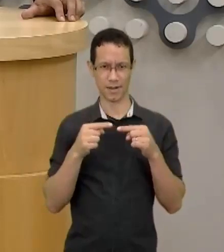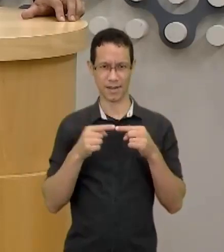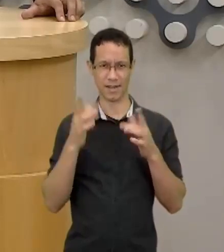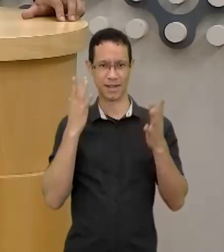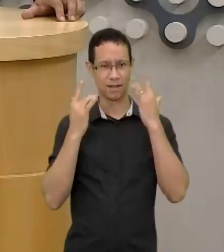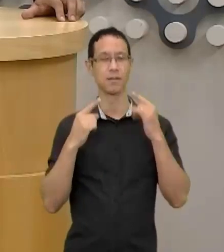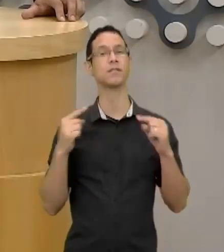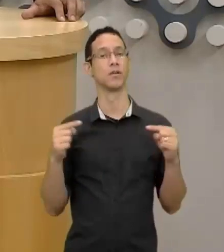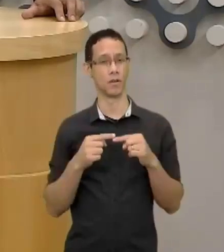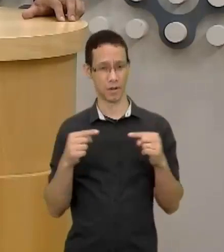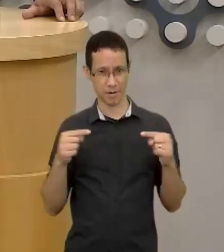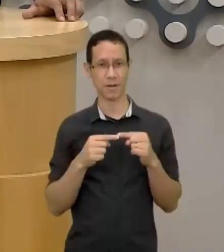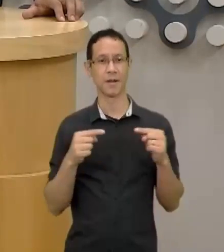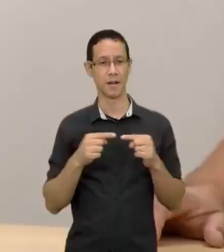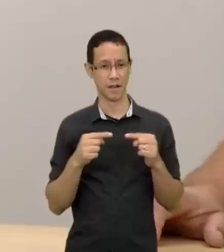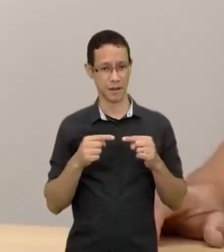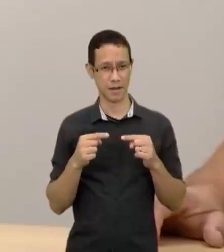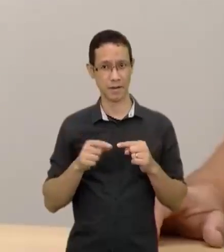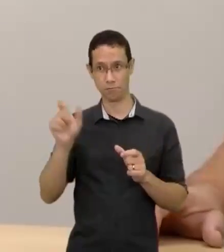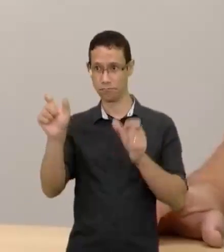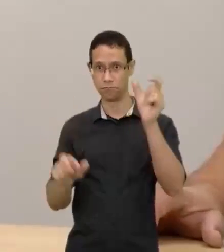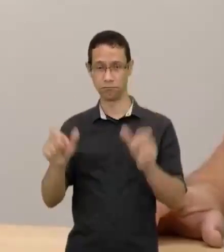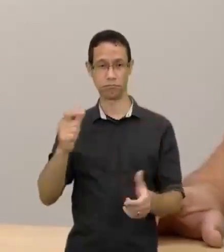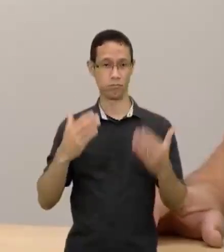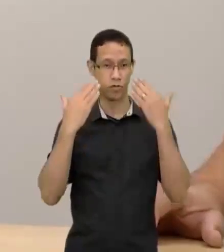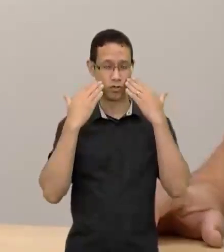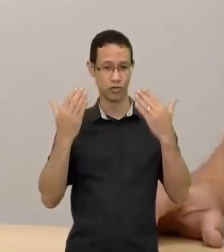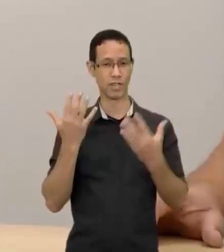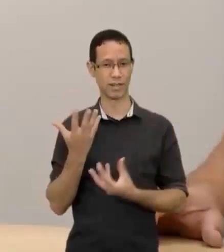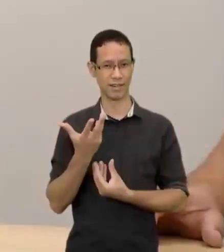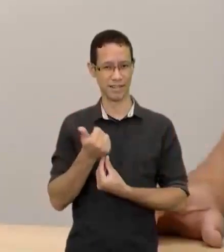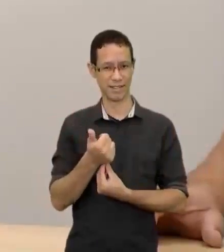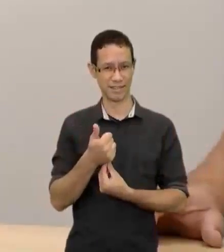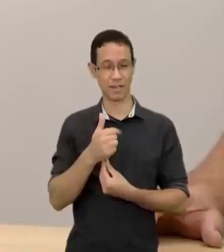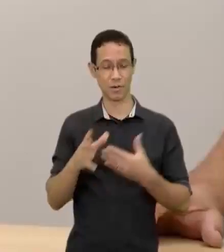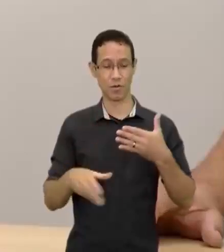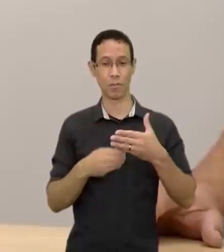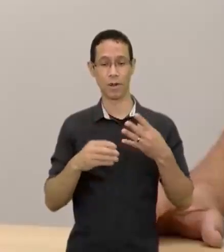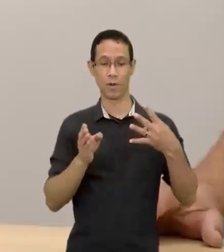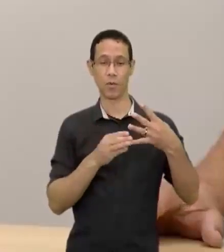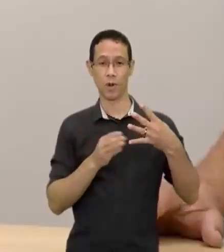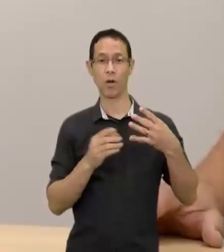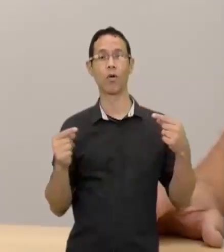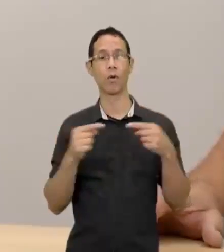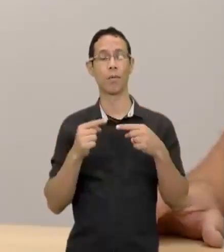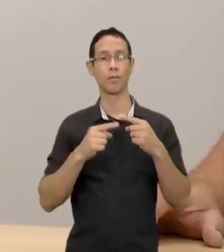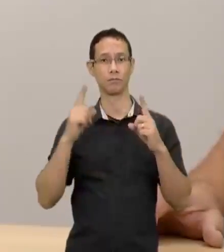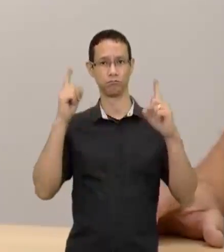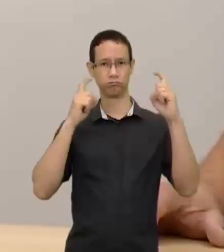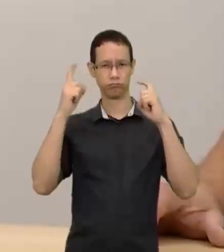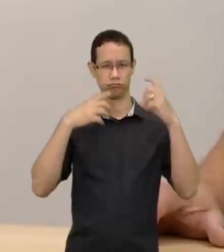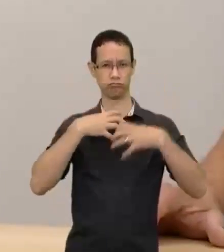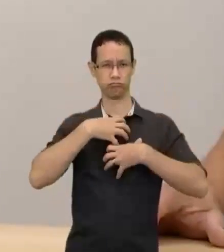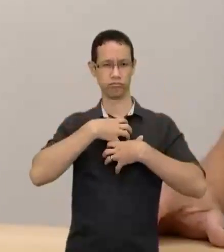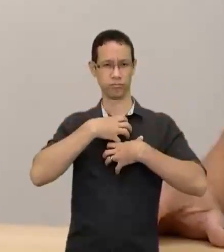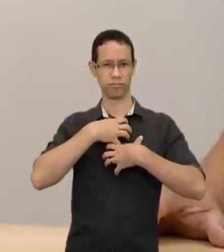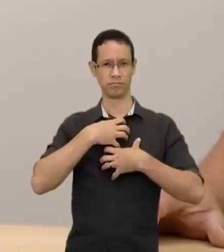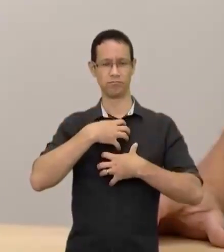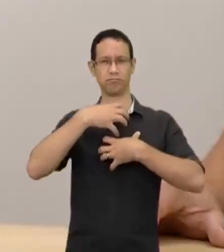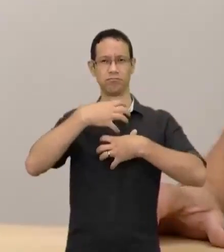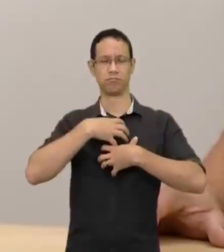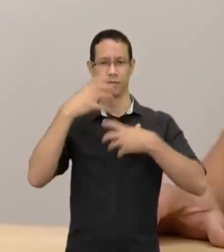ver também. Tanto expressões artísticas quanto o componente 4, elas falam muito da expressão dos sentimentos através